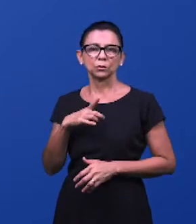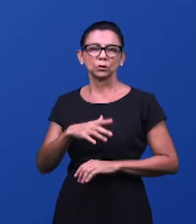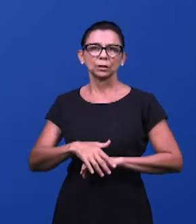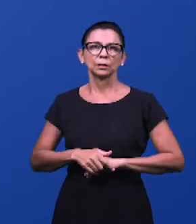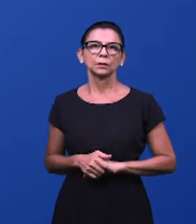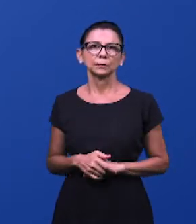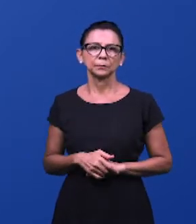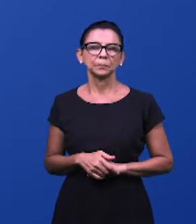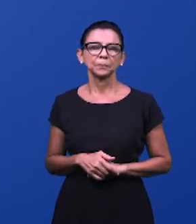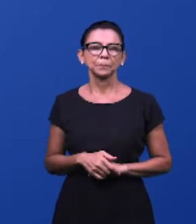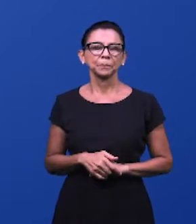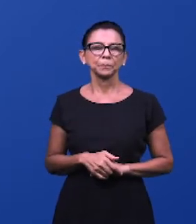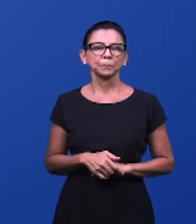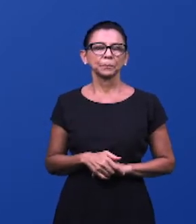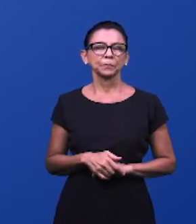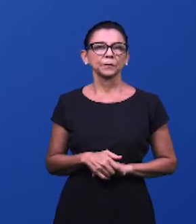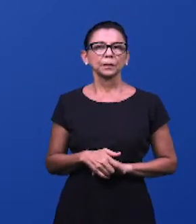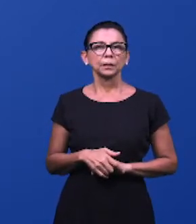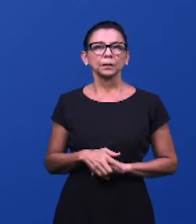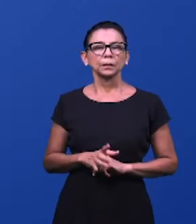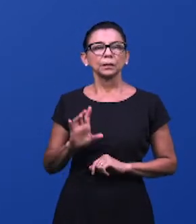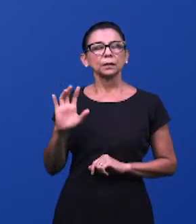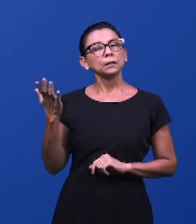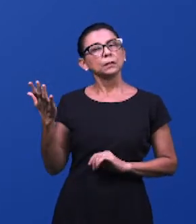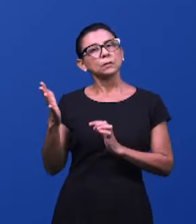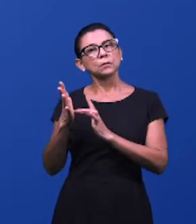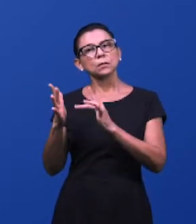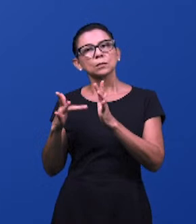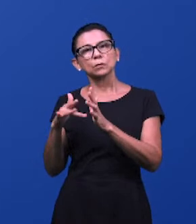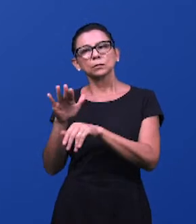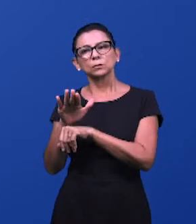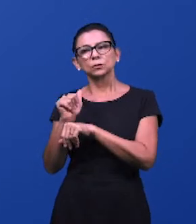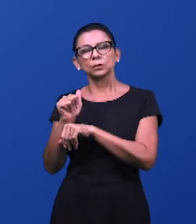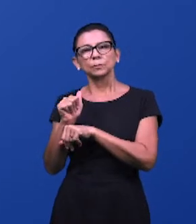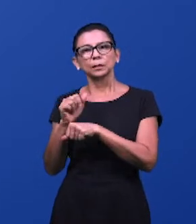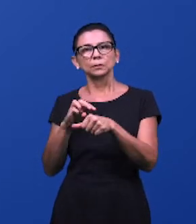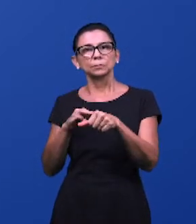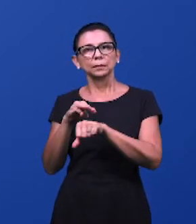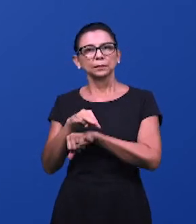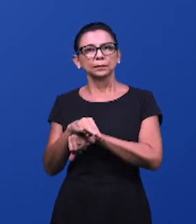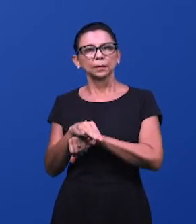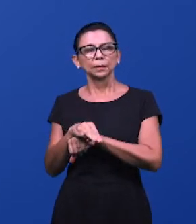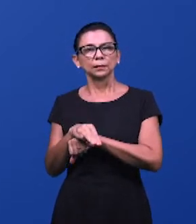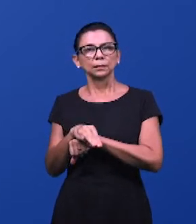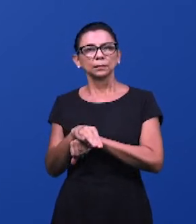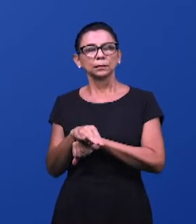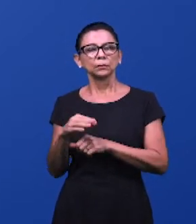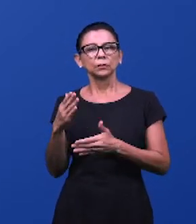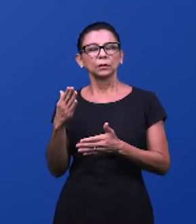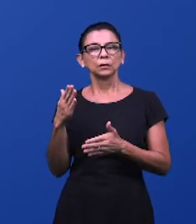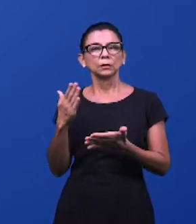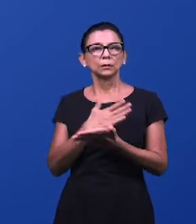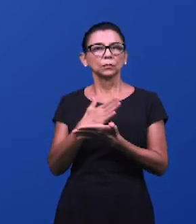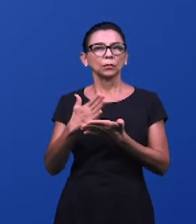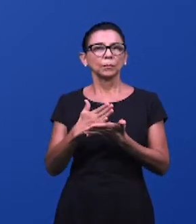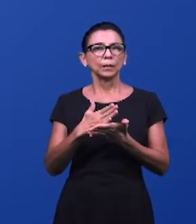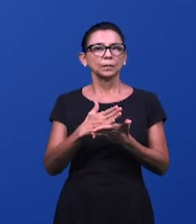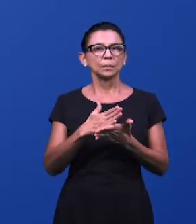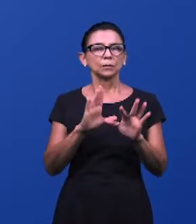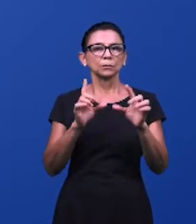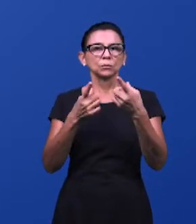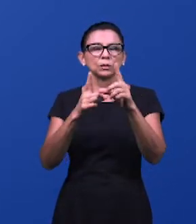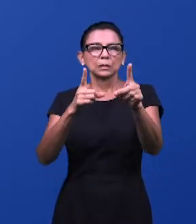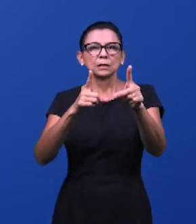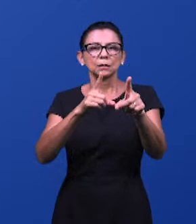após ali a idade de 30 anos, ele é chamado ao ministério. Então, agora, naquele momento, ele chama os seus discípulos e ele passa a trazer a